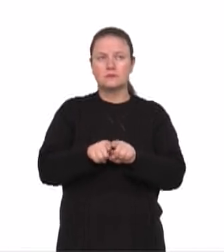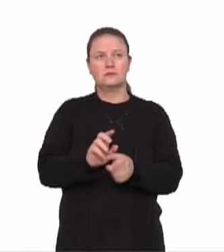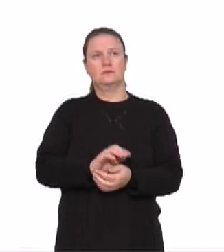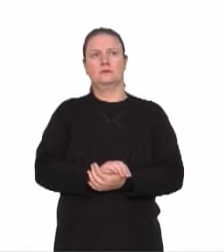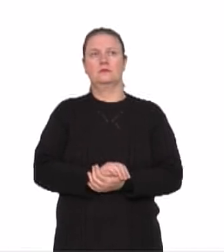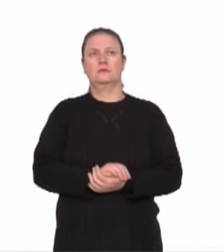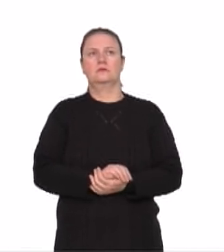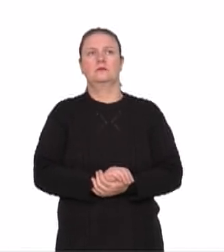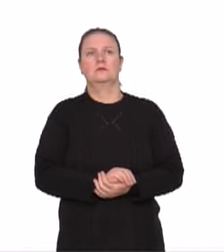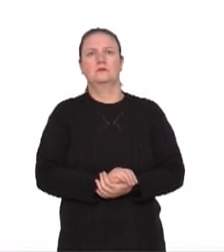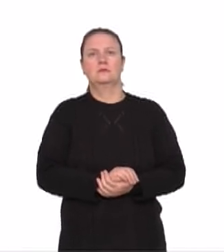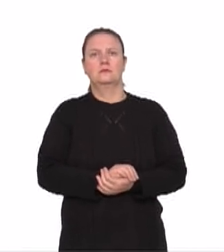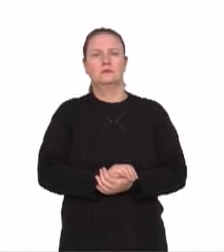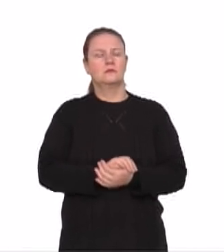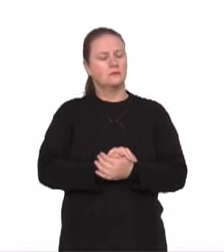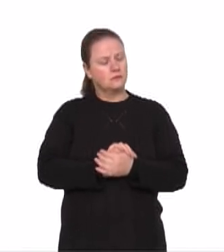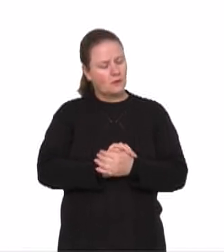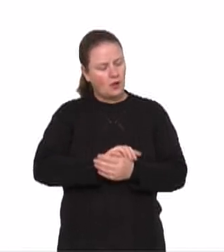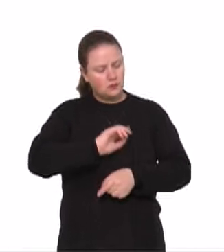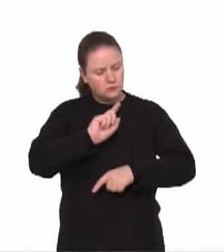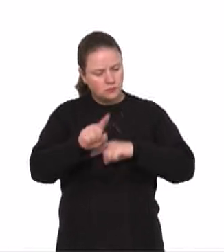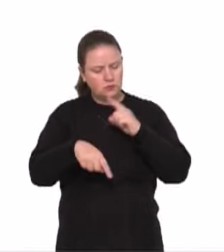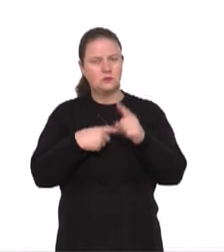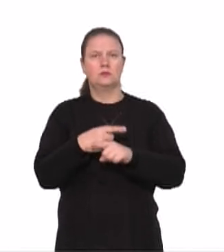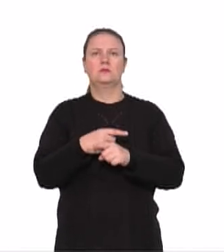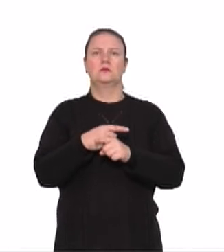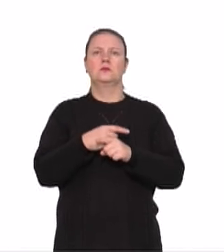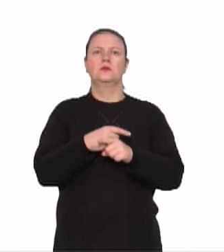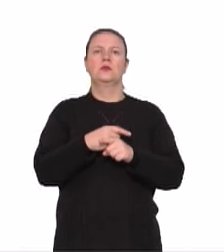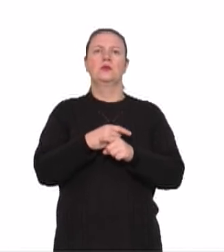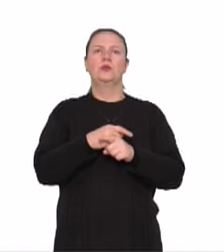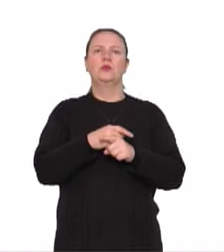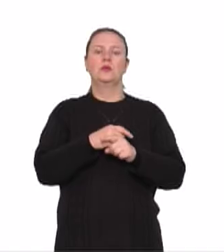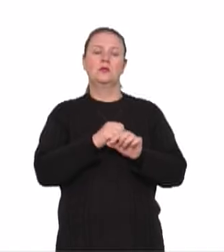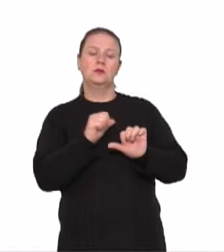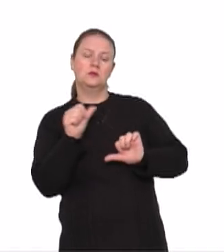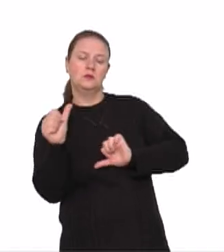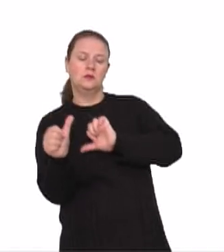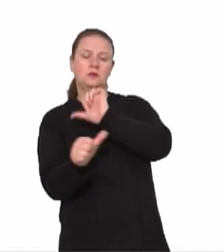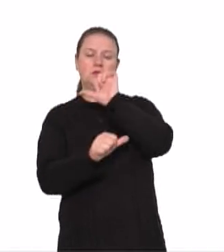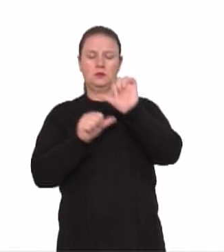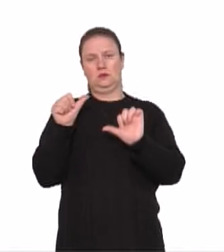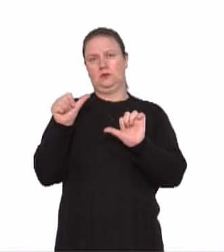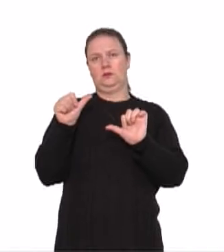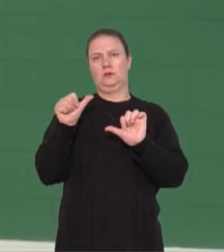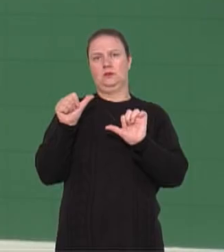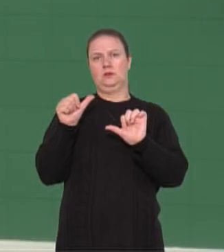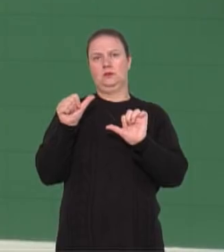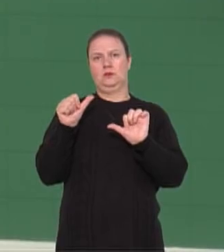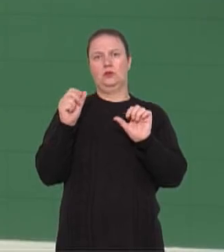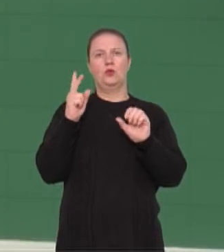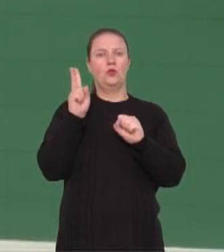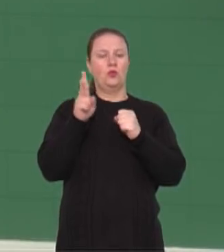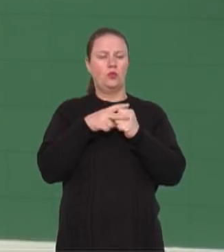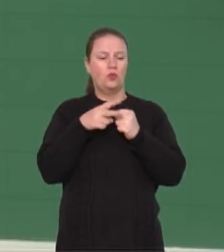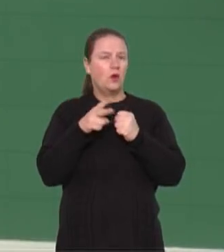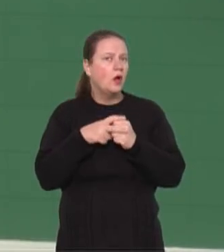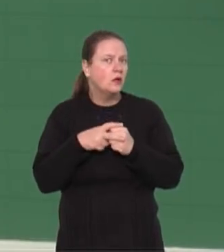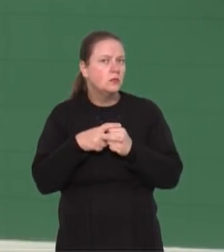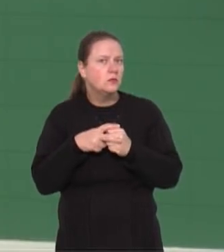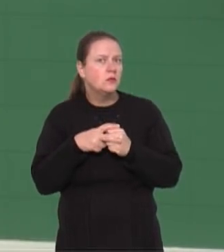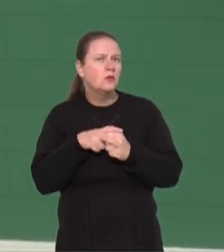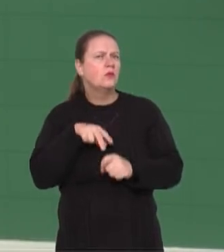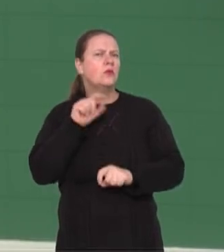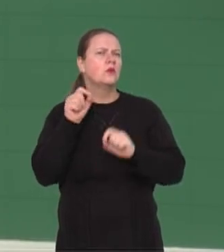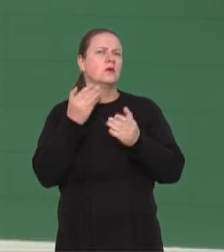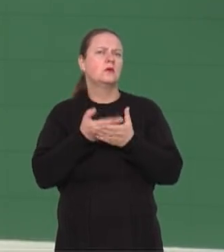Aí a gente tem na sequência a questão da transitividade dos verbos. Então, nas aulas anteriores, vocês já estudaram um pouquinho disso, né? O